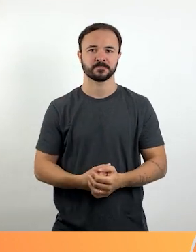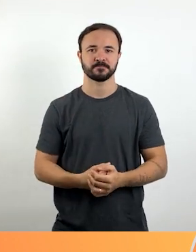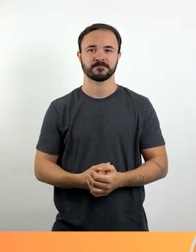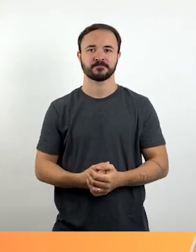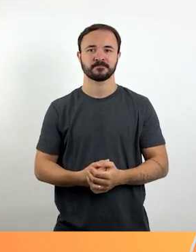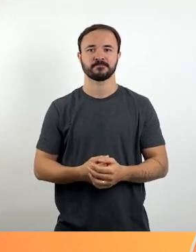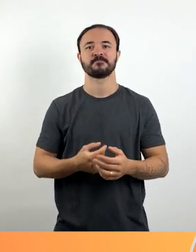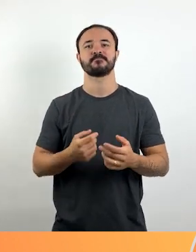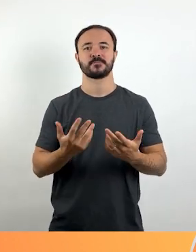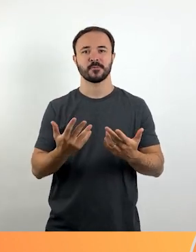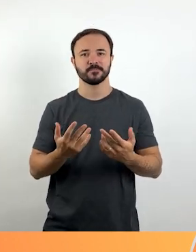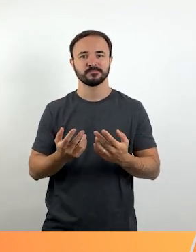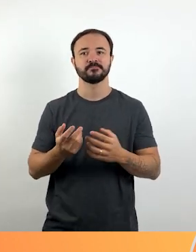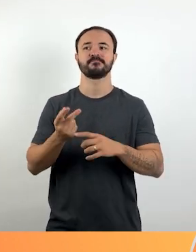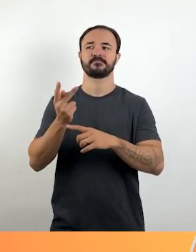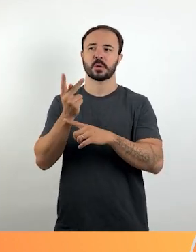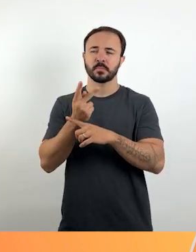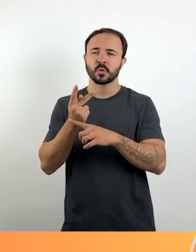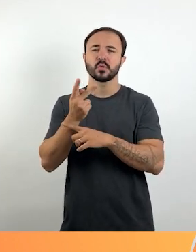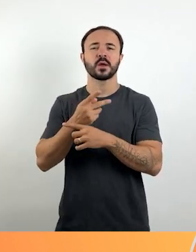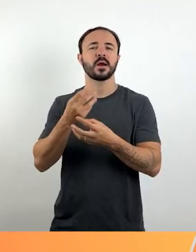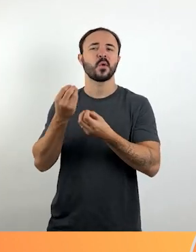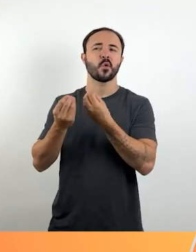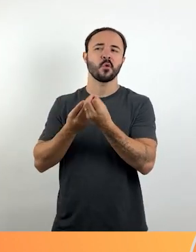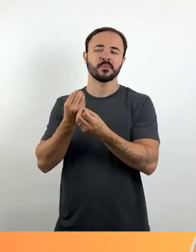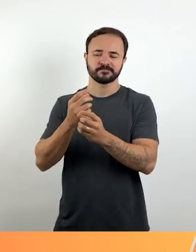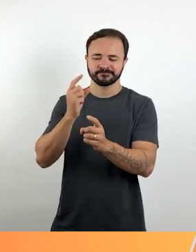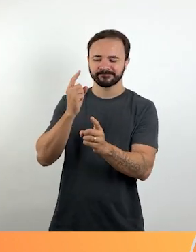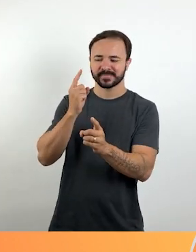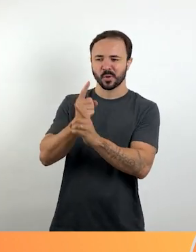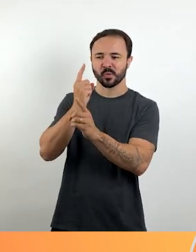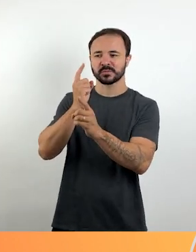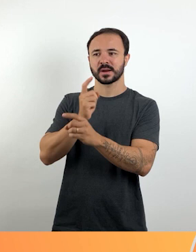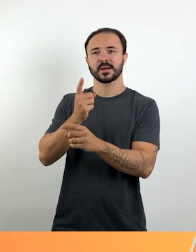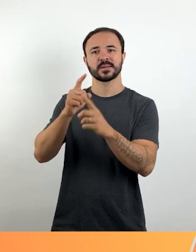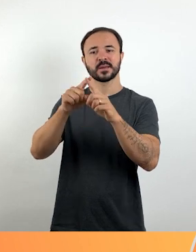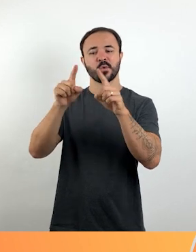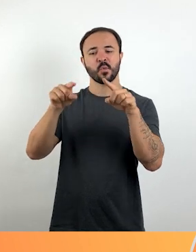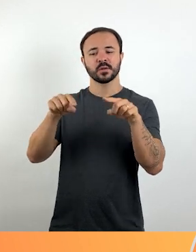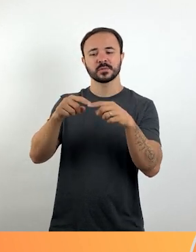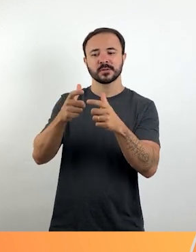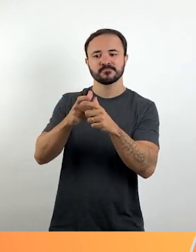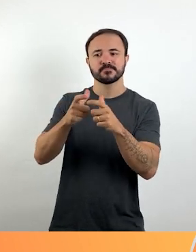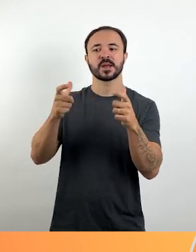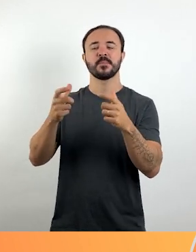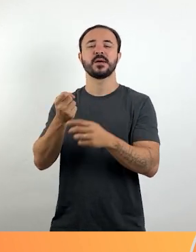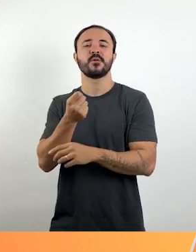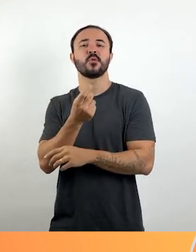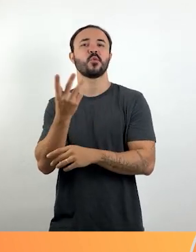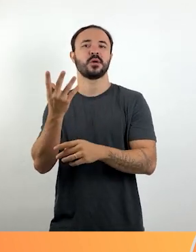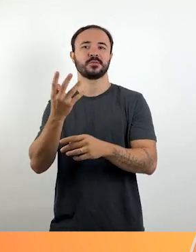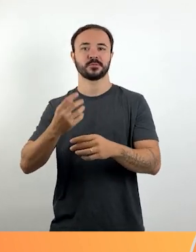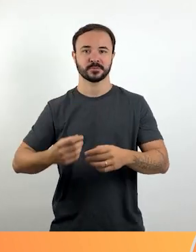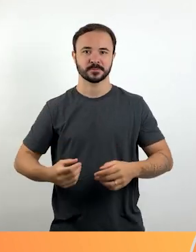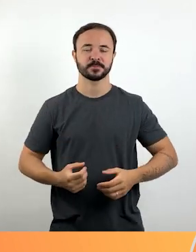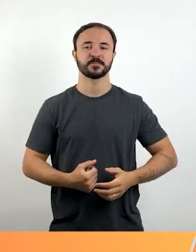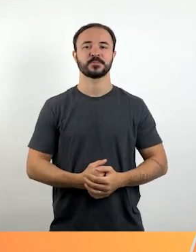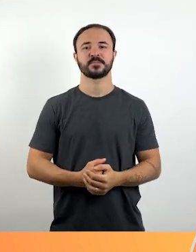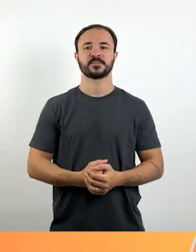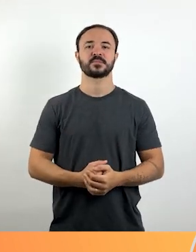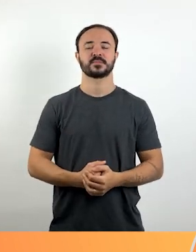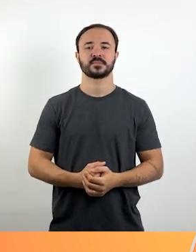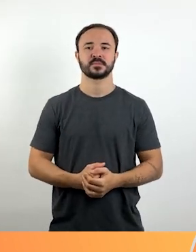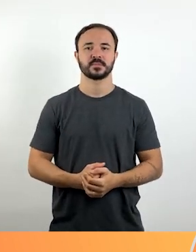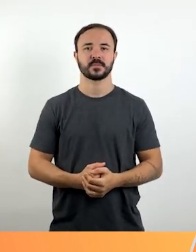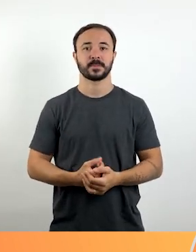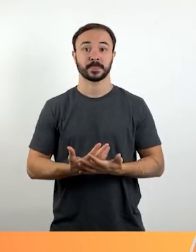buscar aqui uma relação, né, para descobrir qual que seria a área desse quadradinho, pegando aqui essa parte